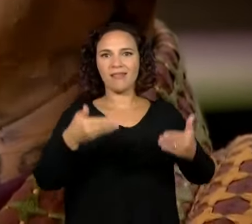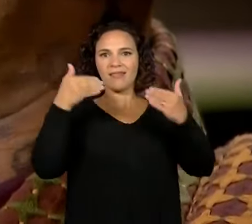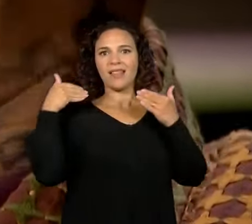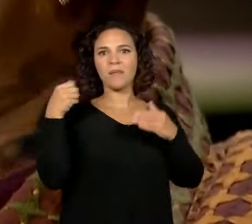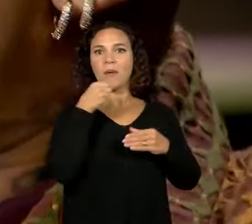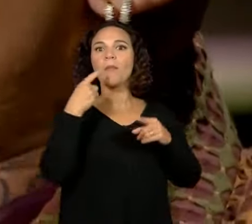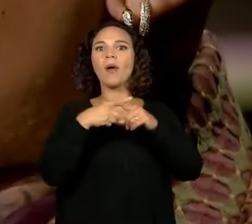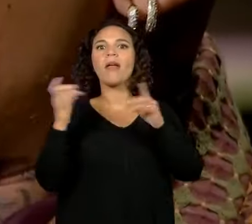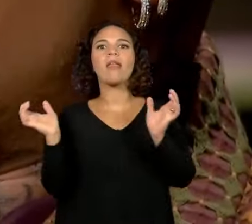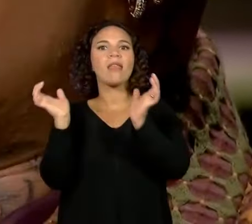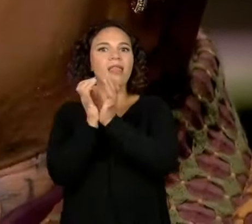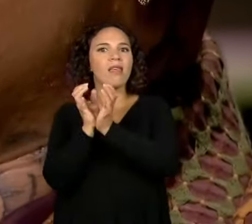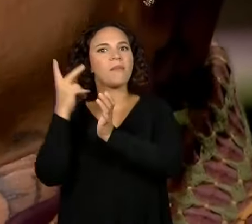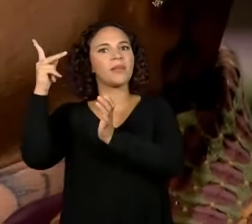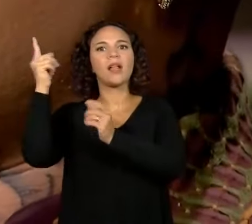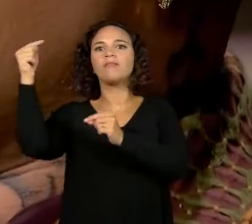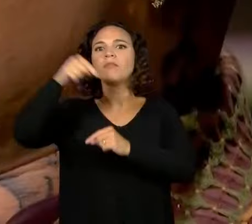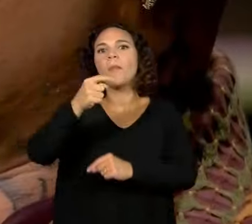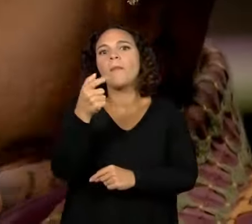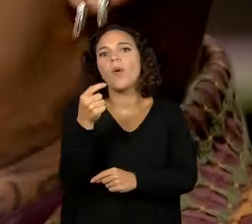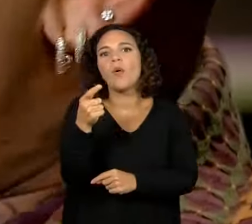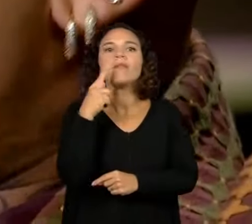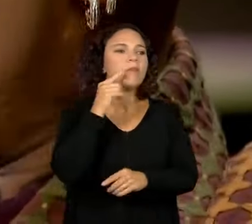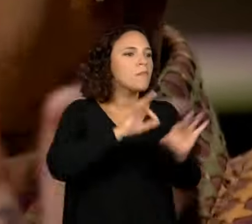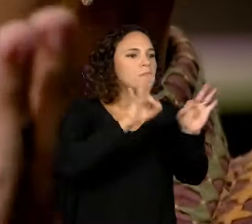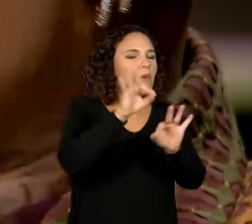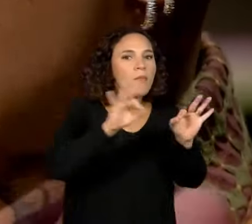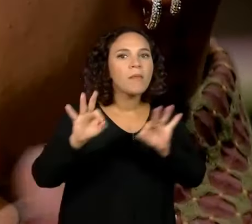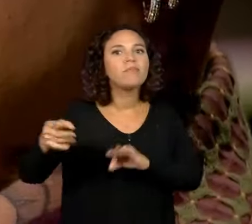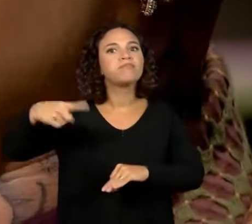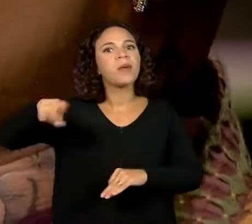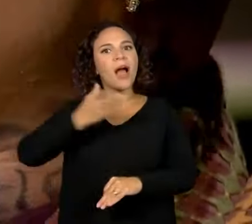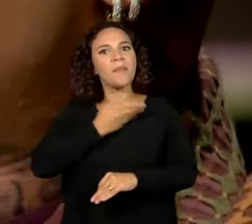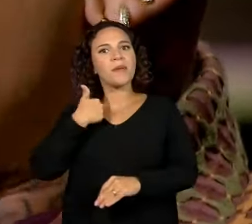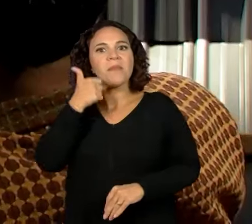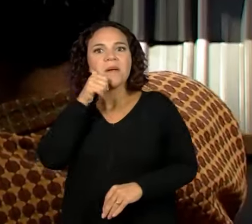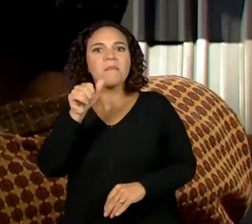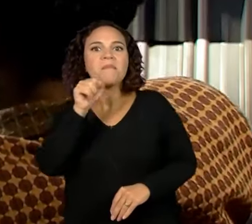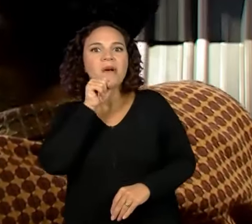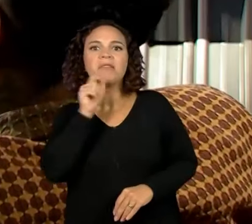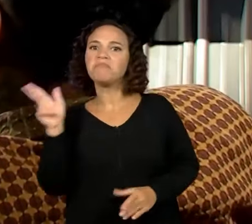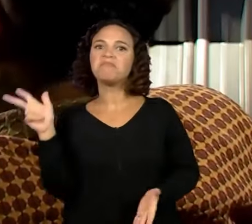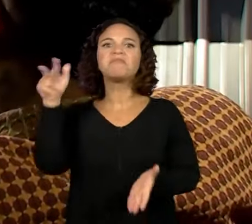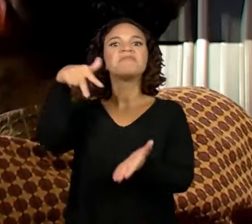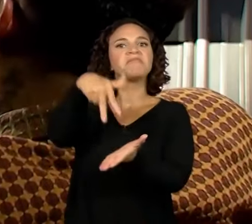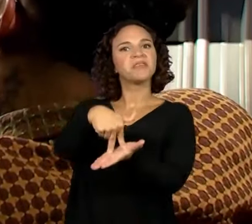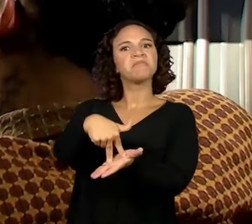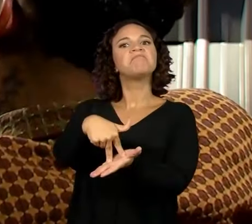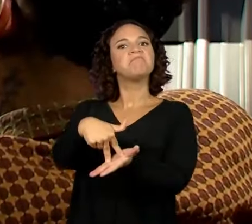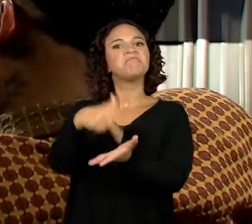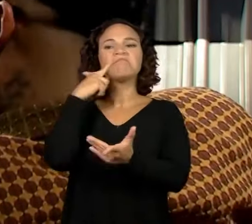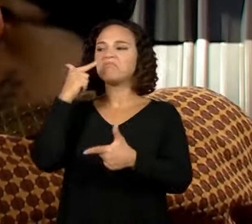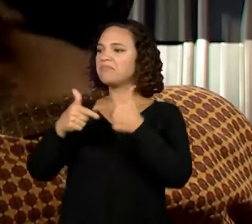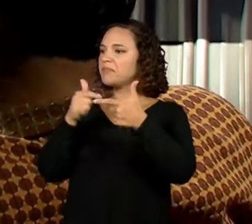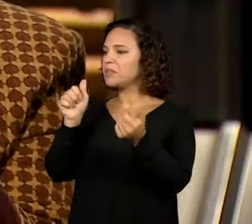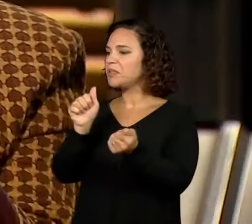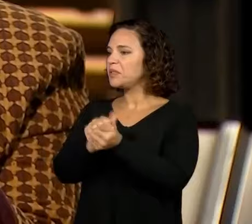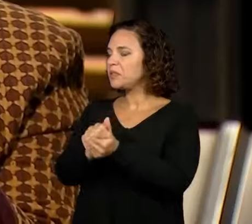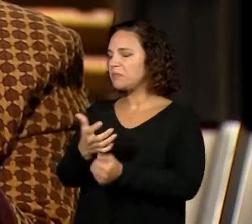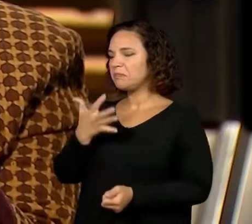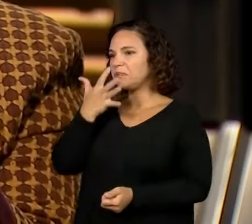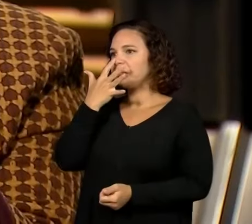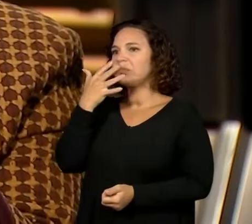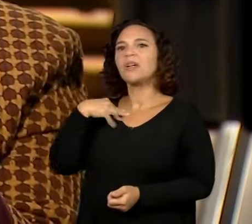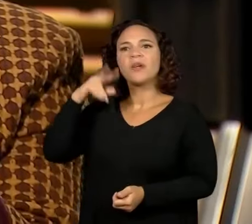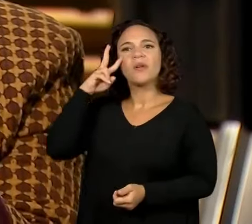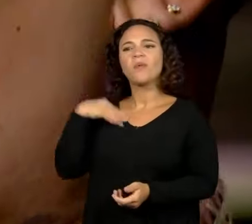pessoas da equipe montou uma banda aqui e conhecidos da minha mãe tavam nesse esquema foi lá e minha mãe foi a trabalhar com a mulher e eu lembro de ter